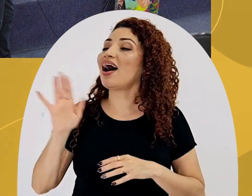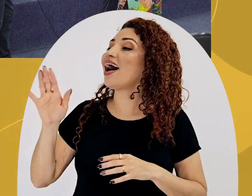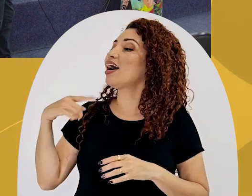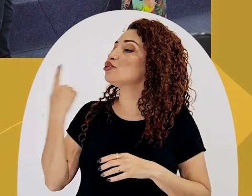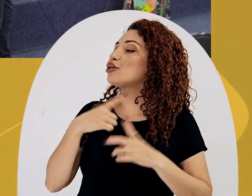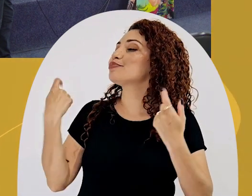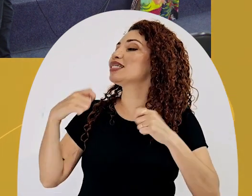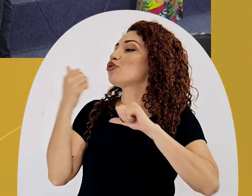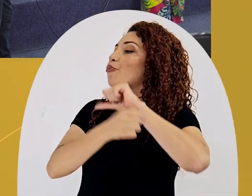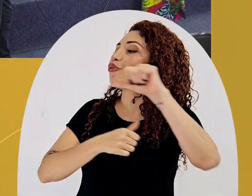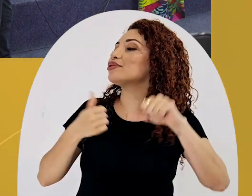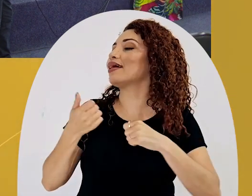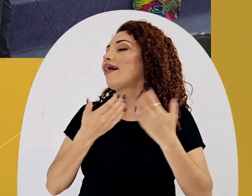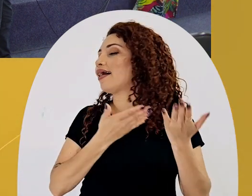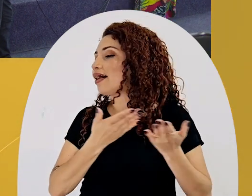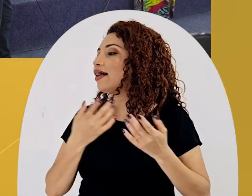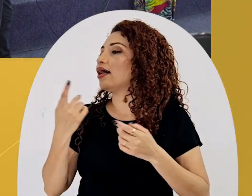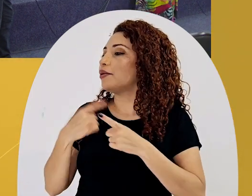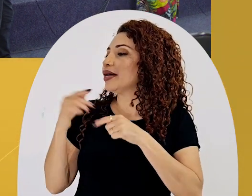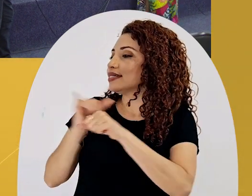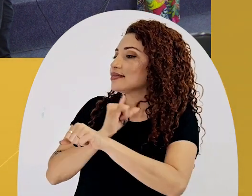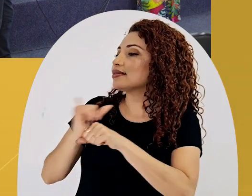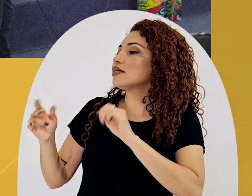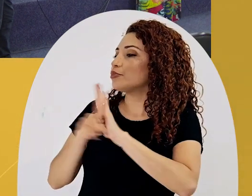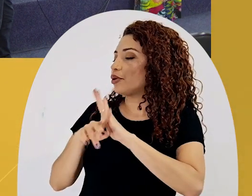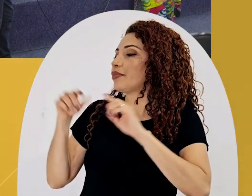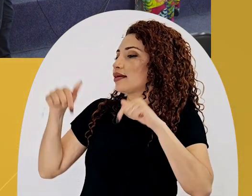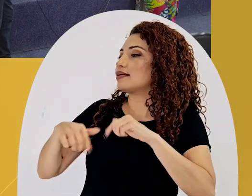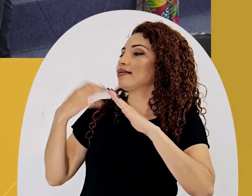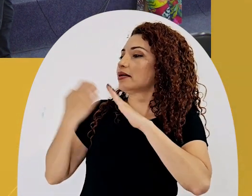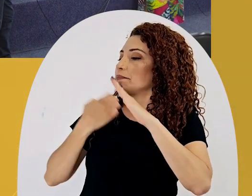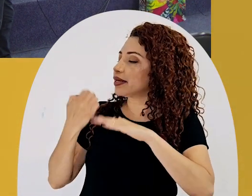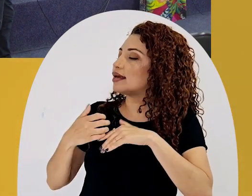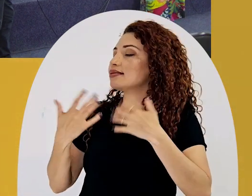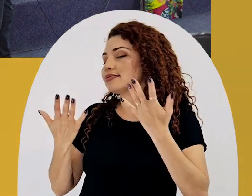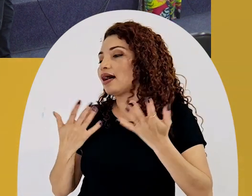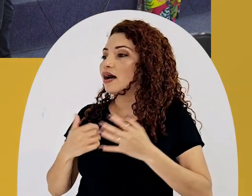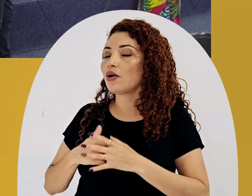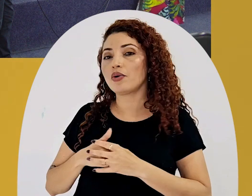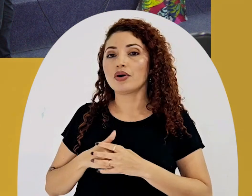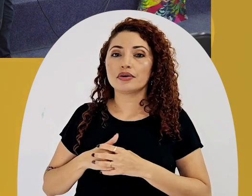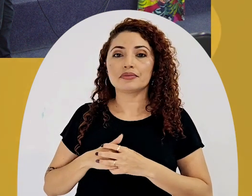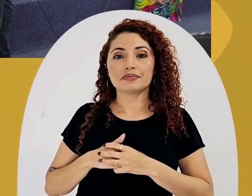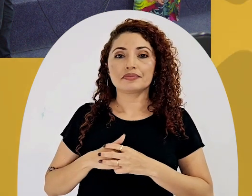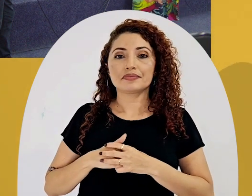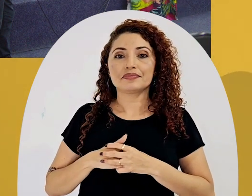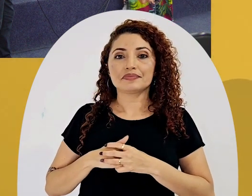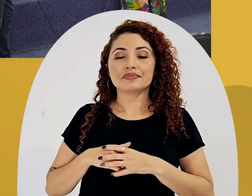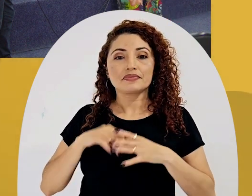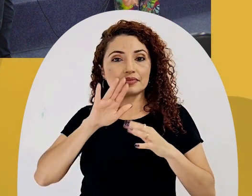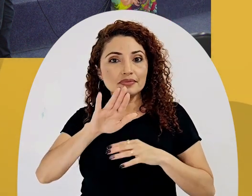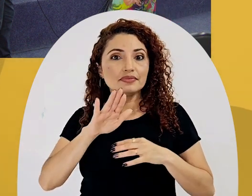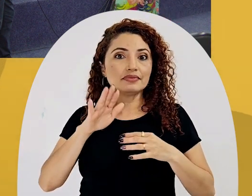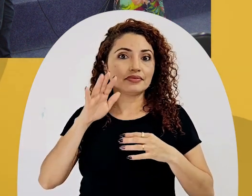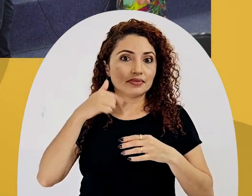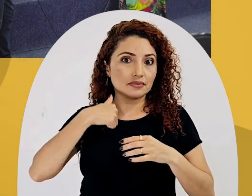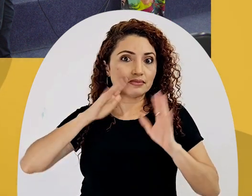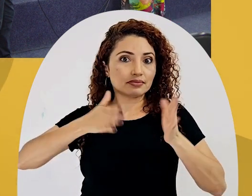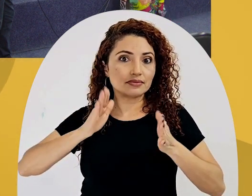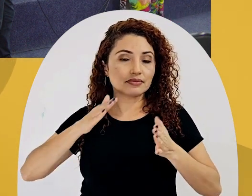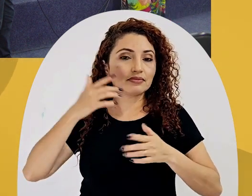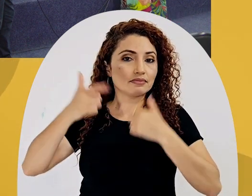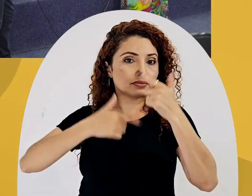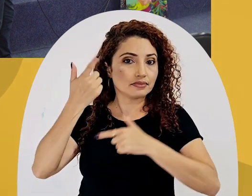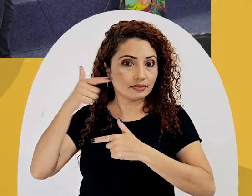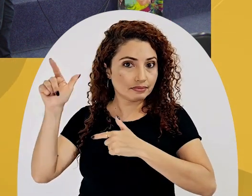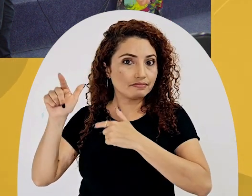aqui, por estratégia da companhia e tudo mais. Mas como eu transitei por outras companhias também,